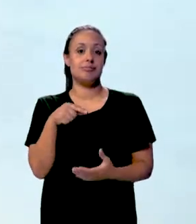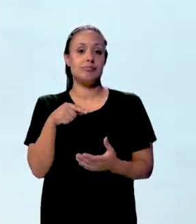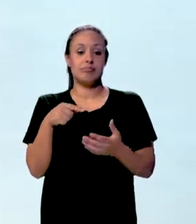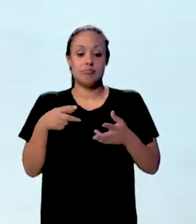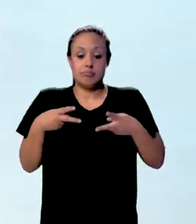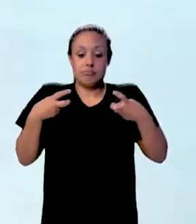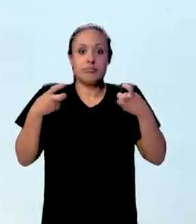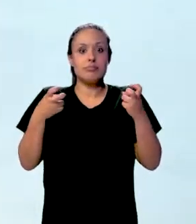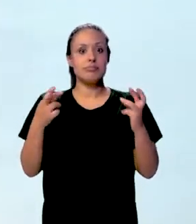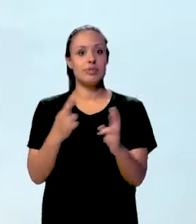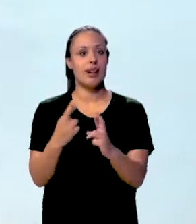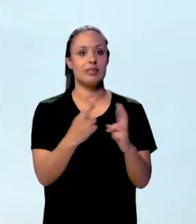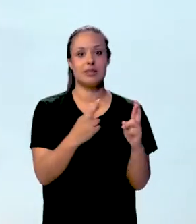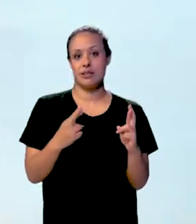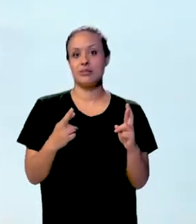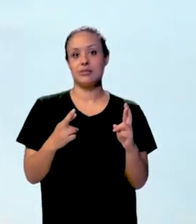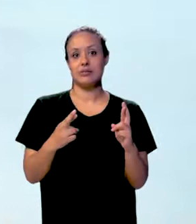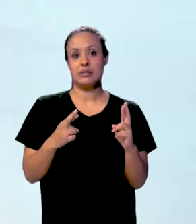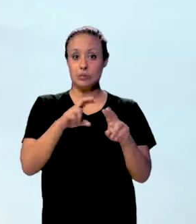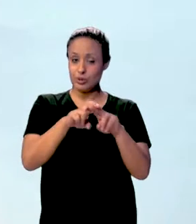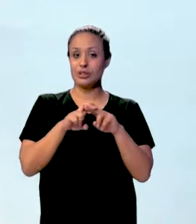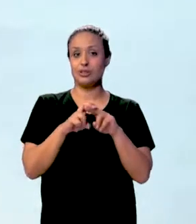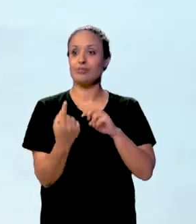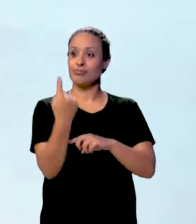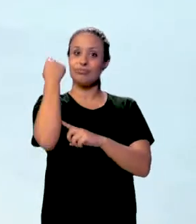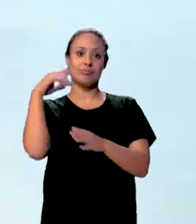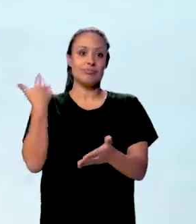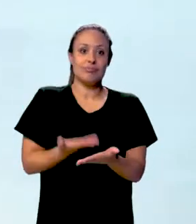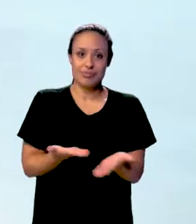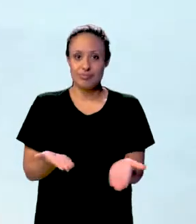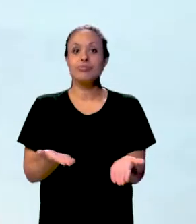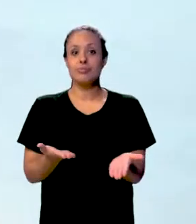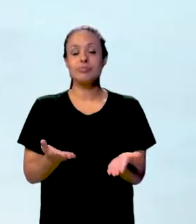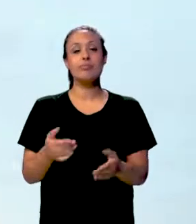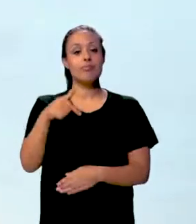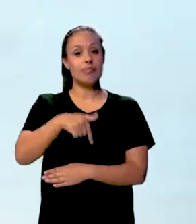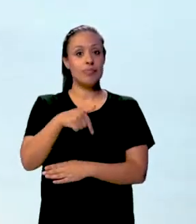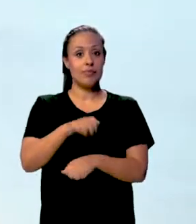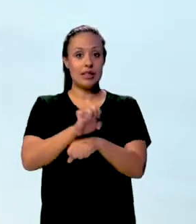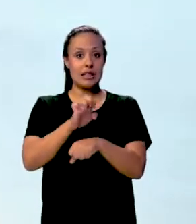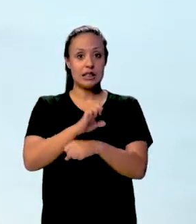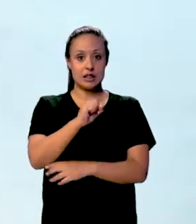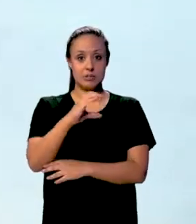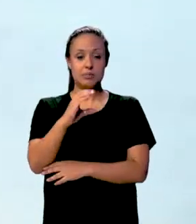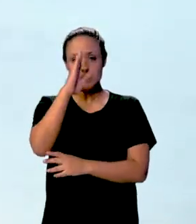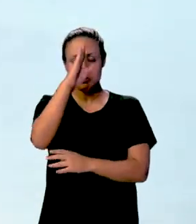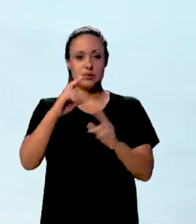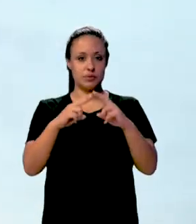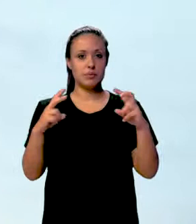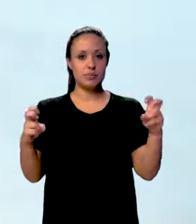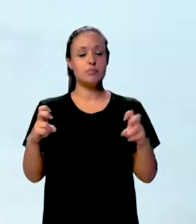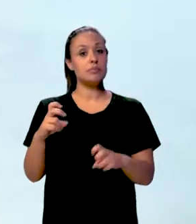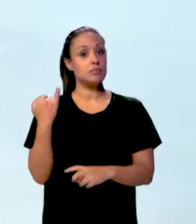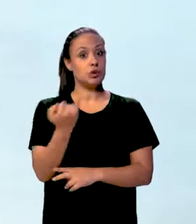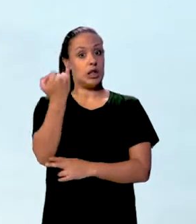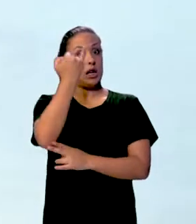nas nossas relações é um sintoma disso, né? Então, aqui no estado, especificamente falando de